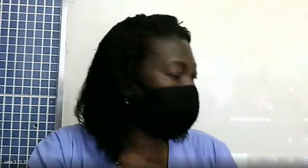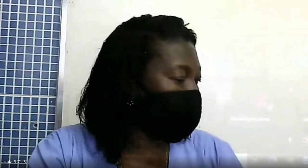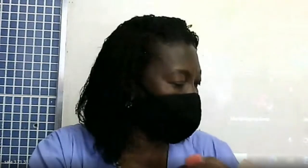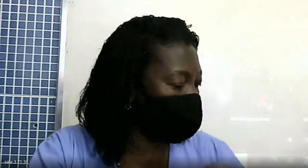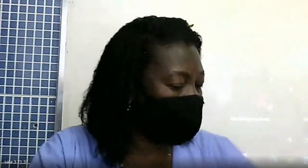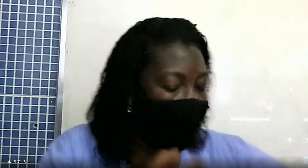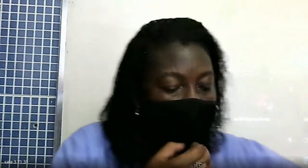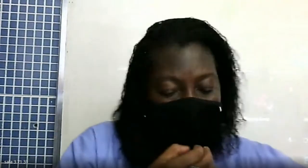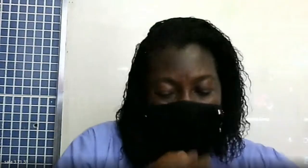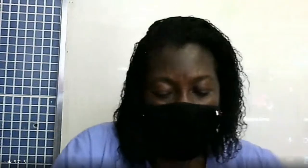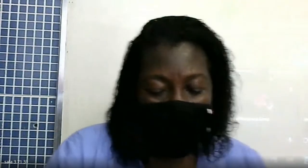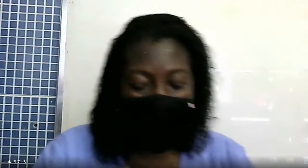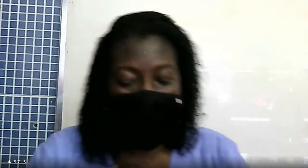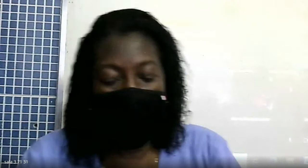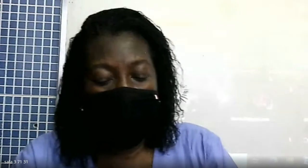em casa, tá?